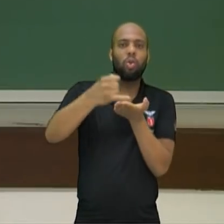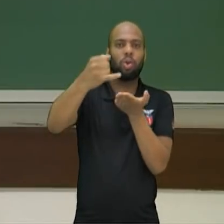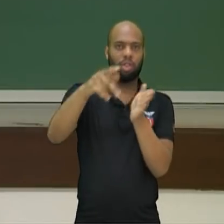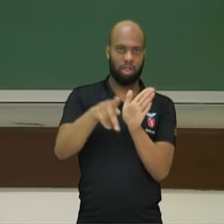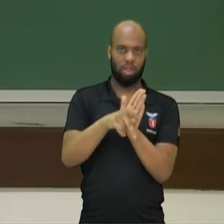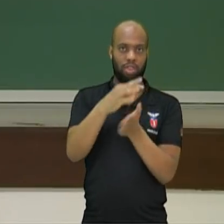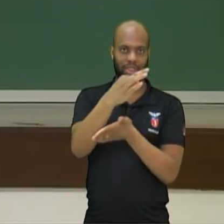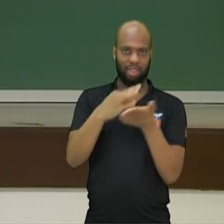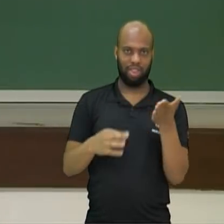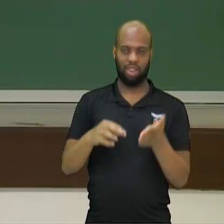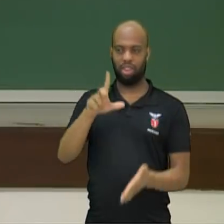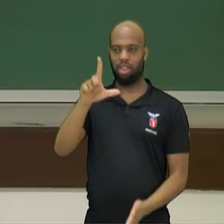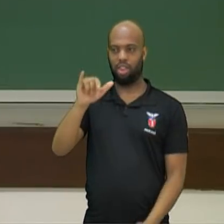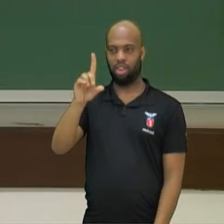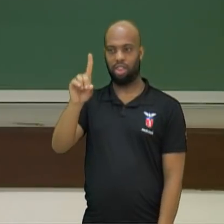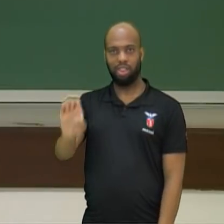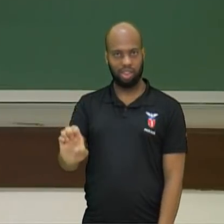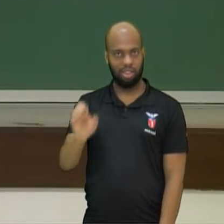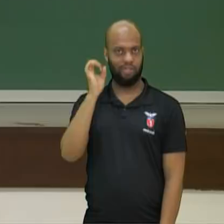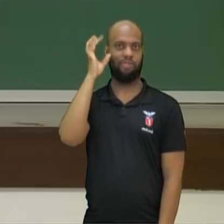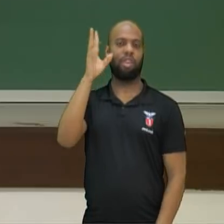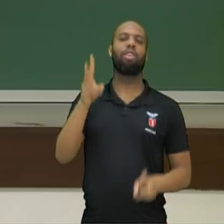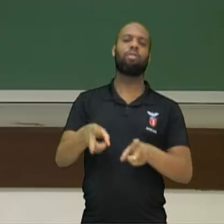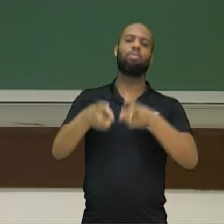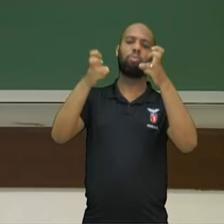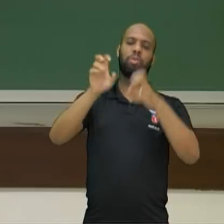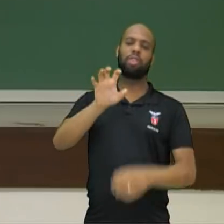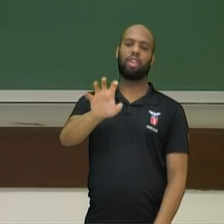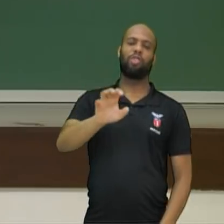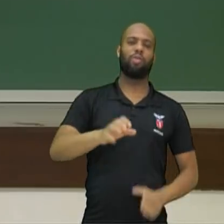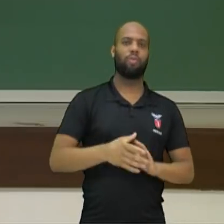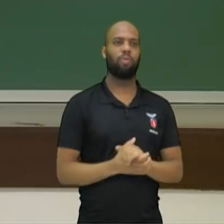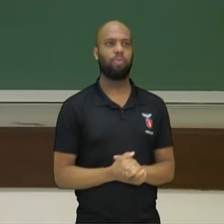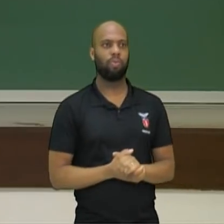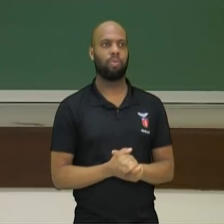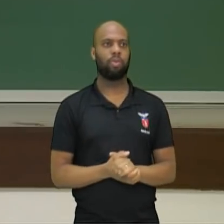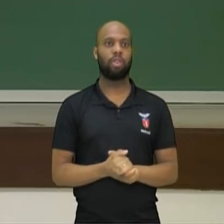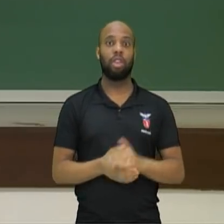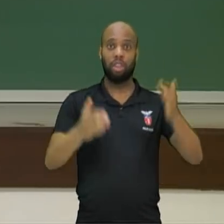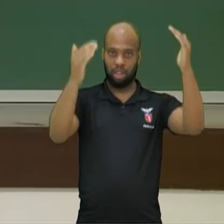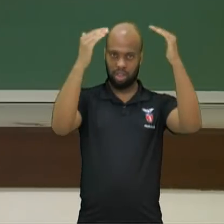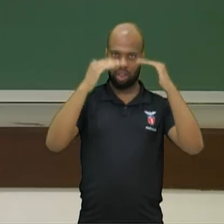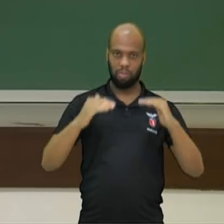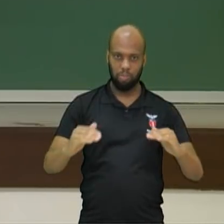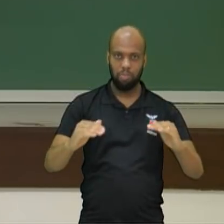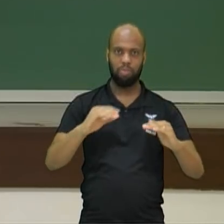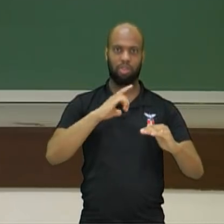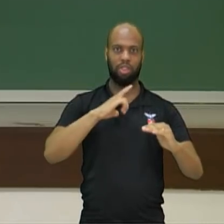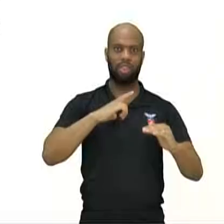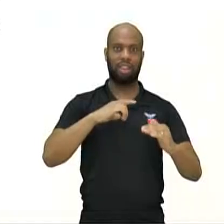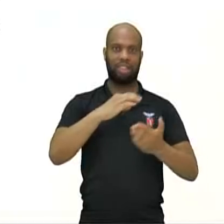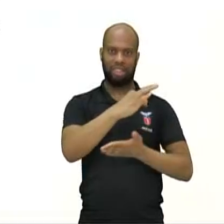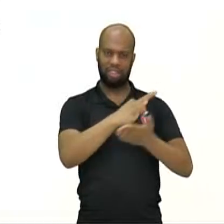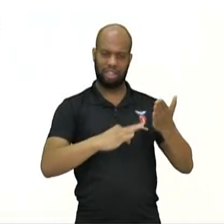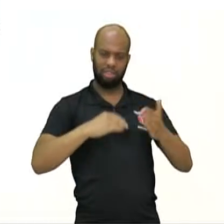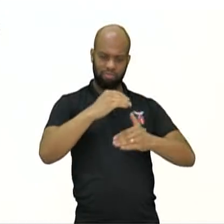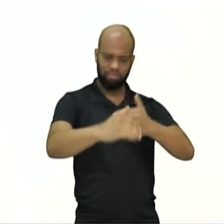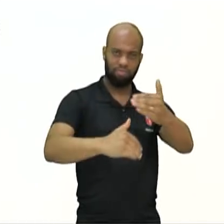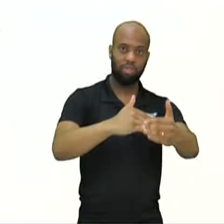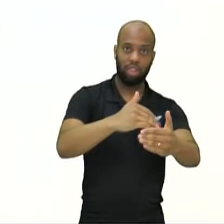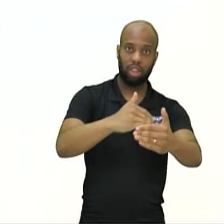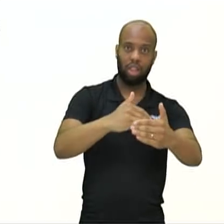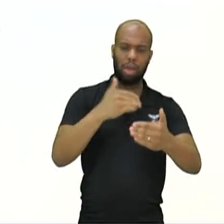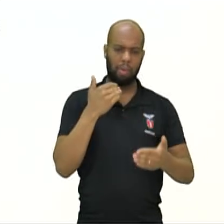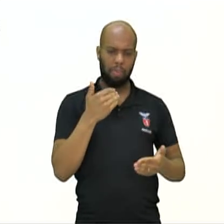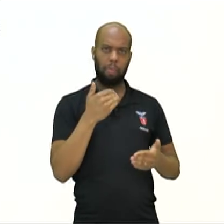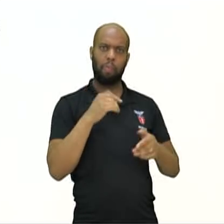meu texto ali. Então fica bem fácil o reconhecimento ali. Corpo do texto, desenvolvimento do texto, sem